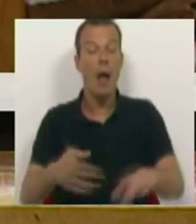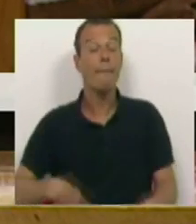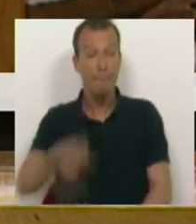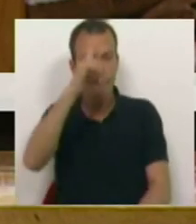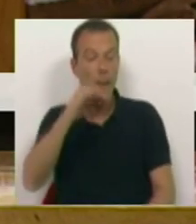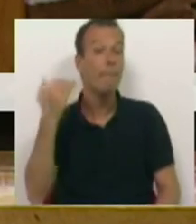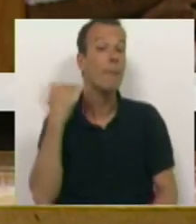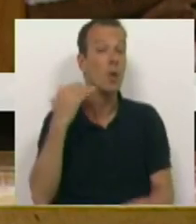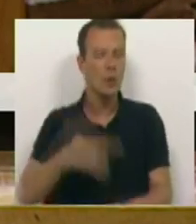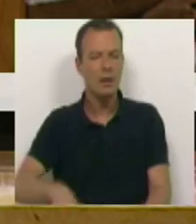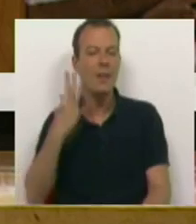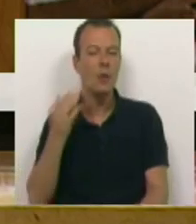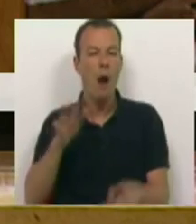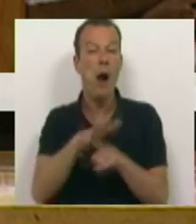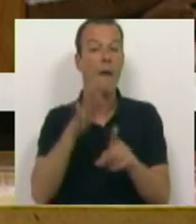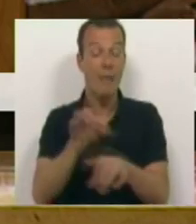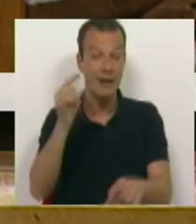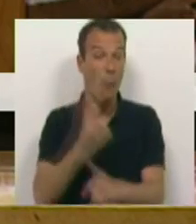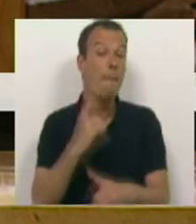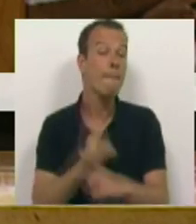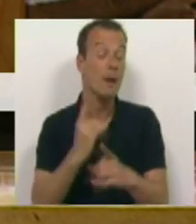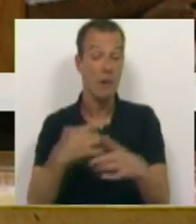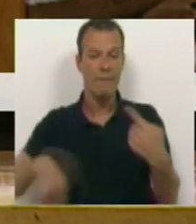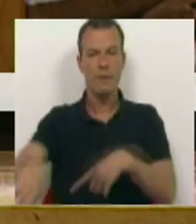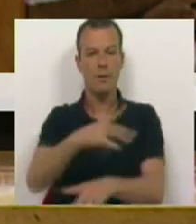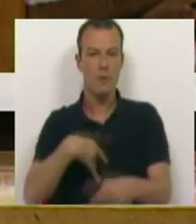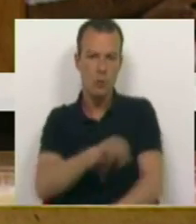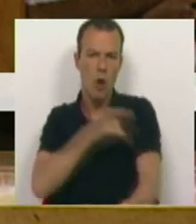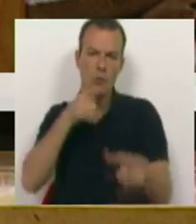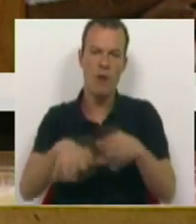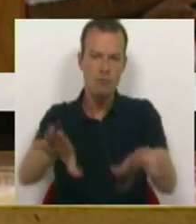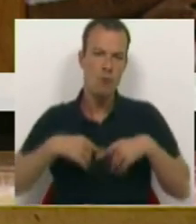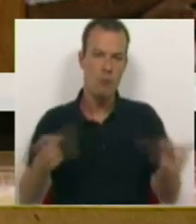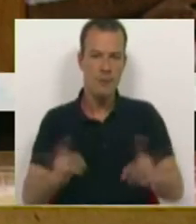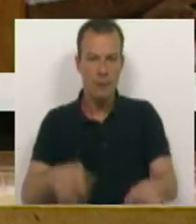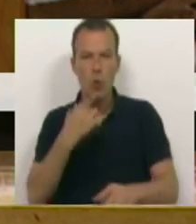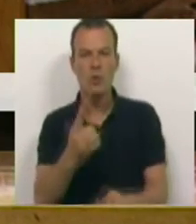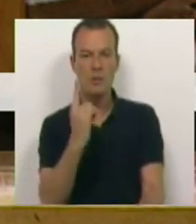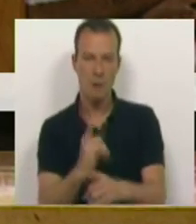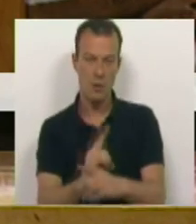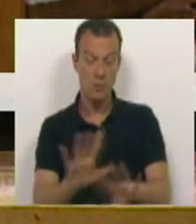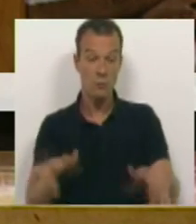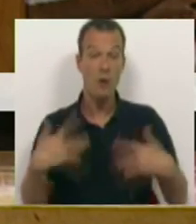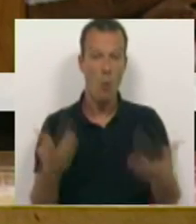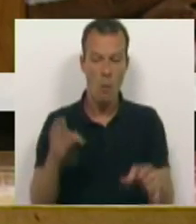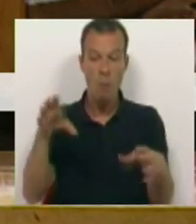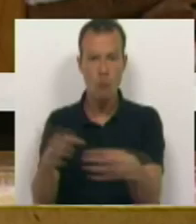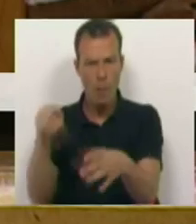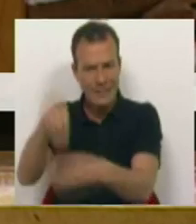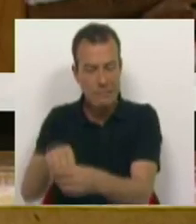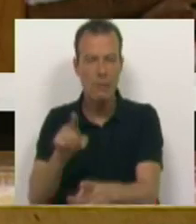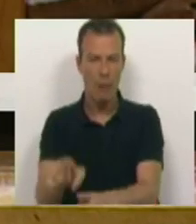tentou convencer-vos disso mesmo e os senhores deputados nunca acreditaram naquilo que vos estava a ser dito. O Fundo de Resolução é